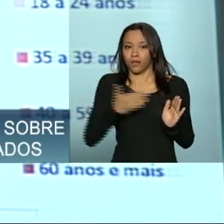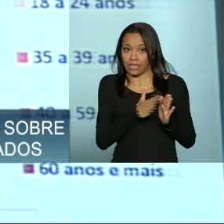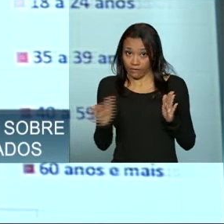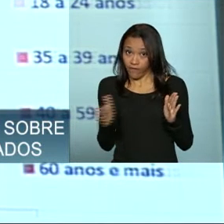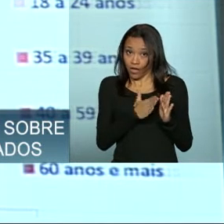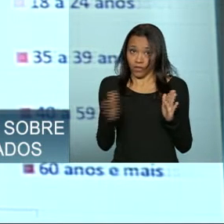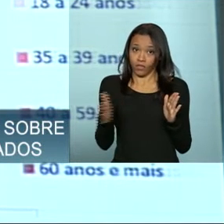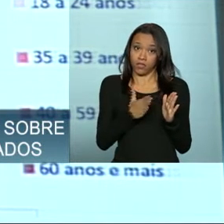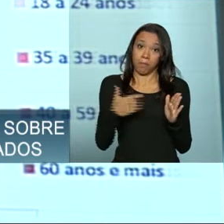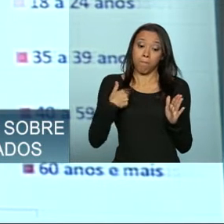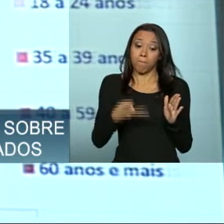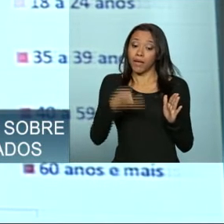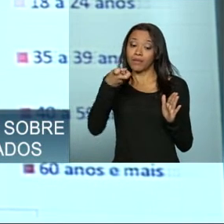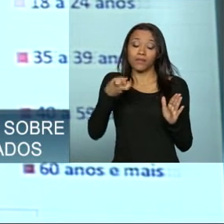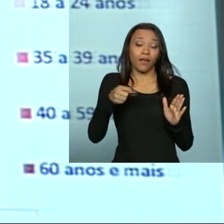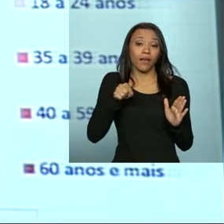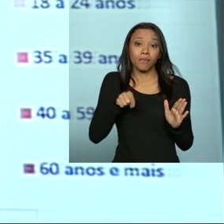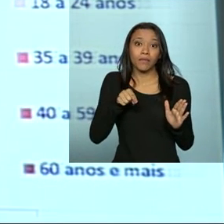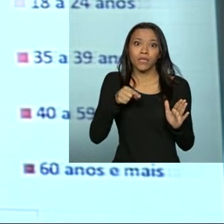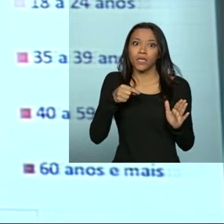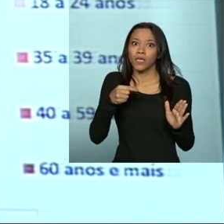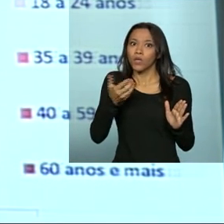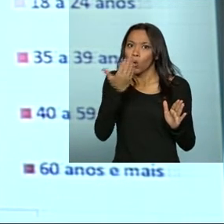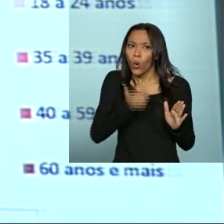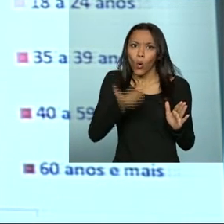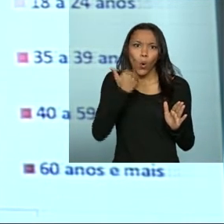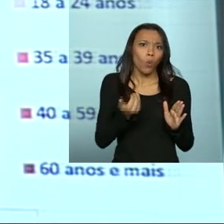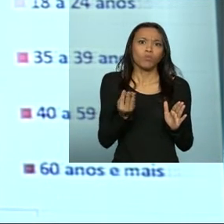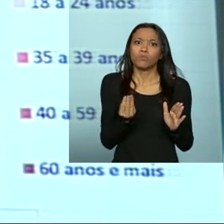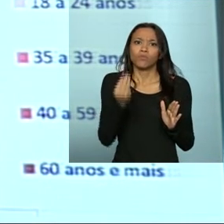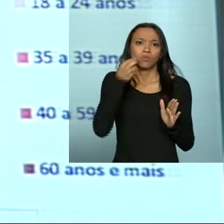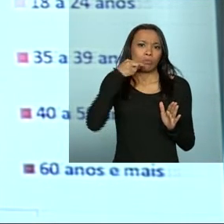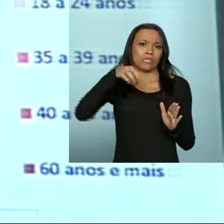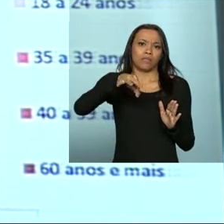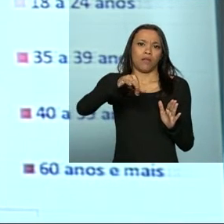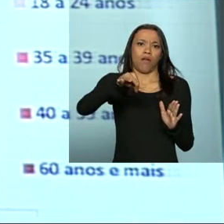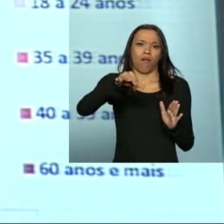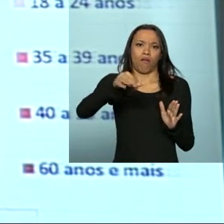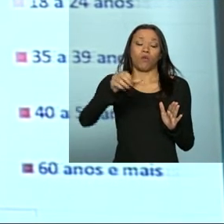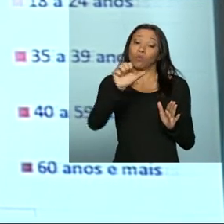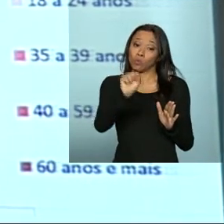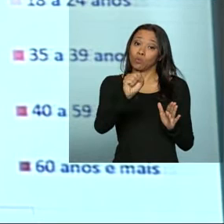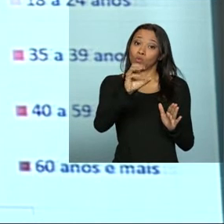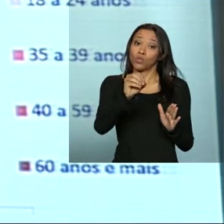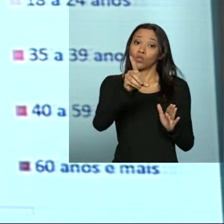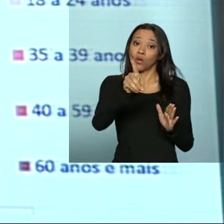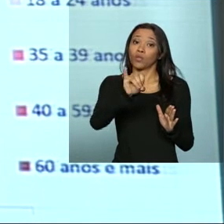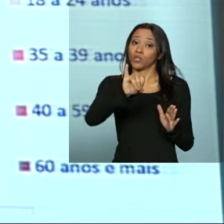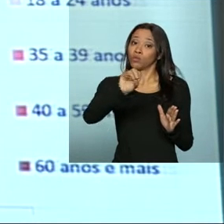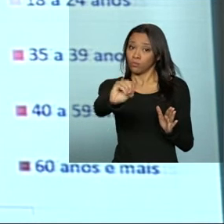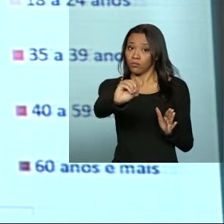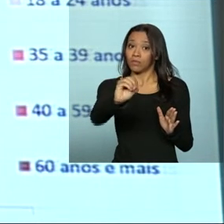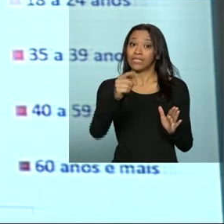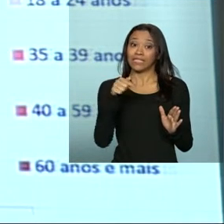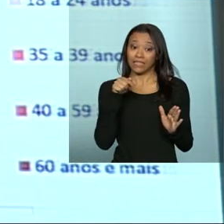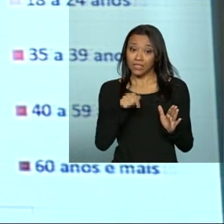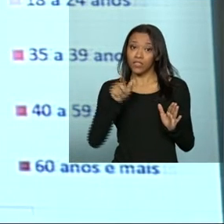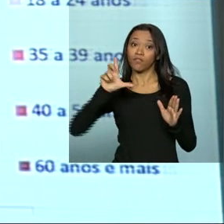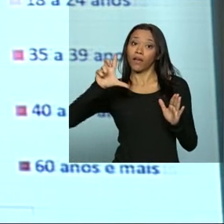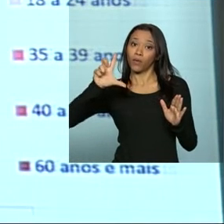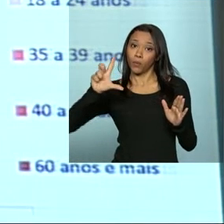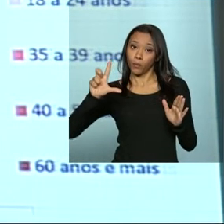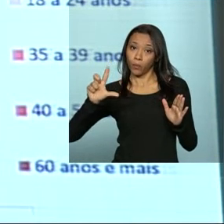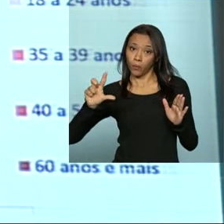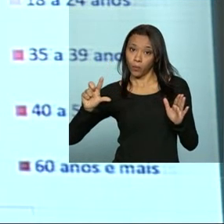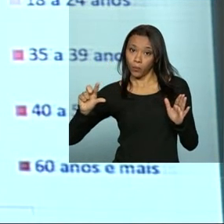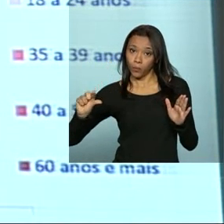percebe, né, que ela tem um consumo mais elevado, né, de sal, de sódio. Isso vai reduzindo ao longo da